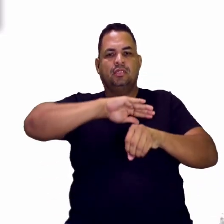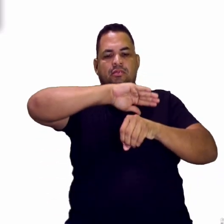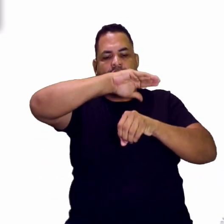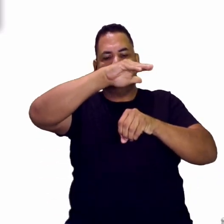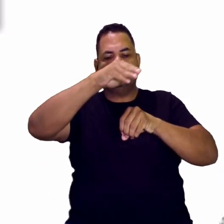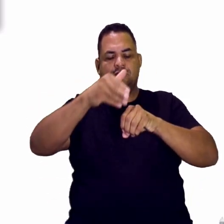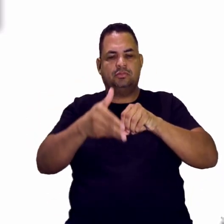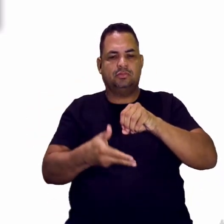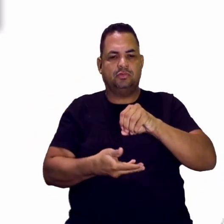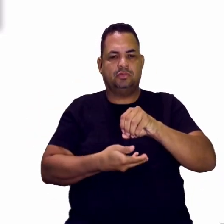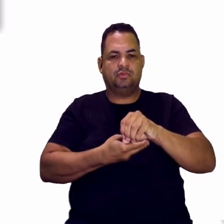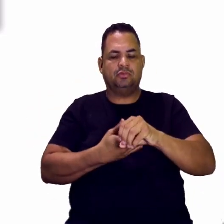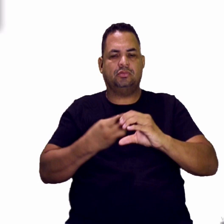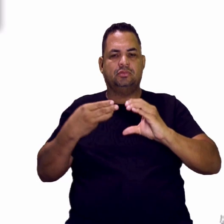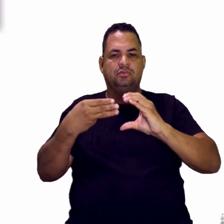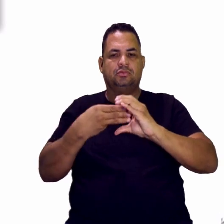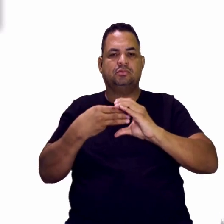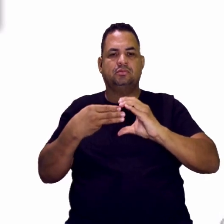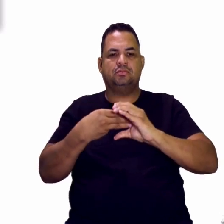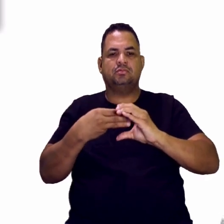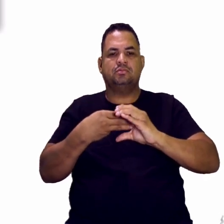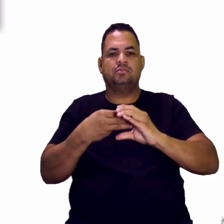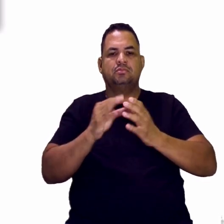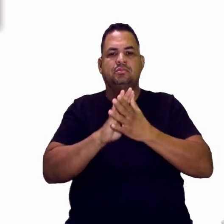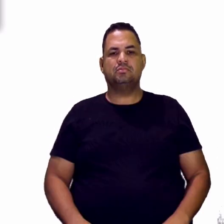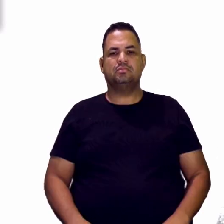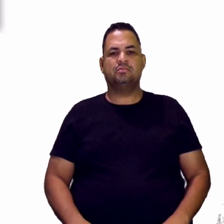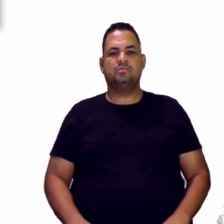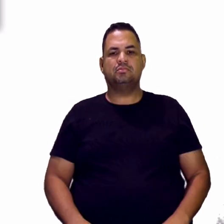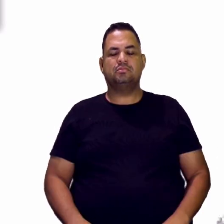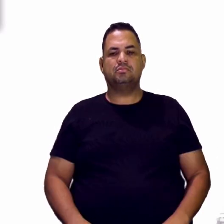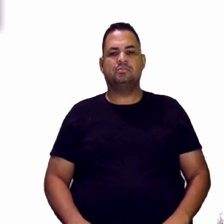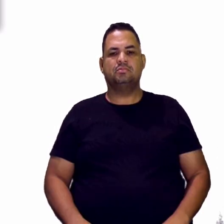Envoltórios celulares, estrutura da membrana,